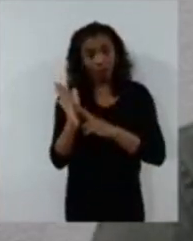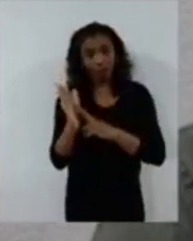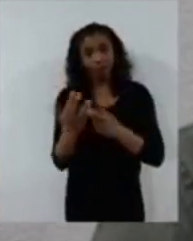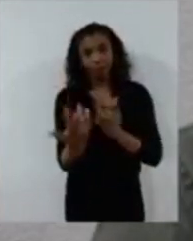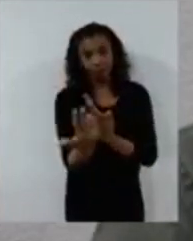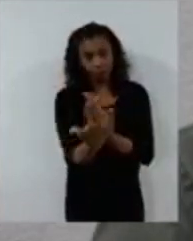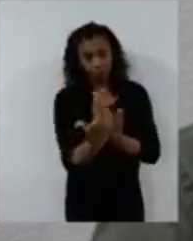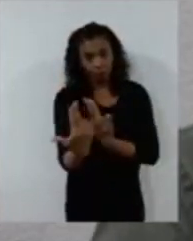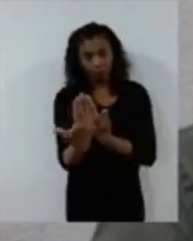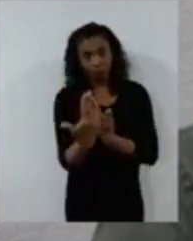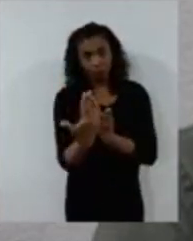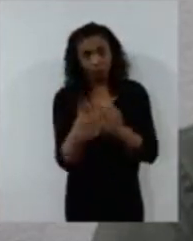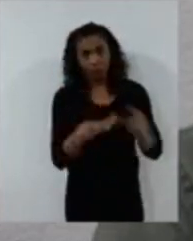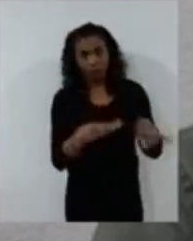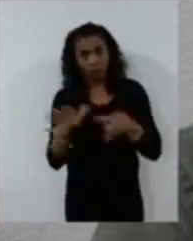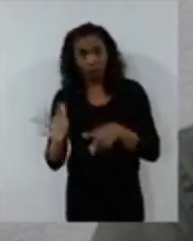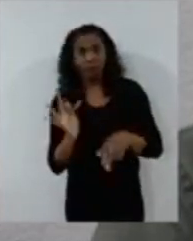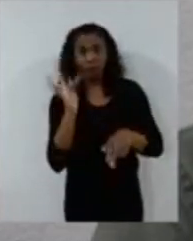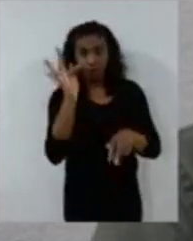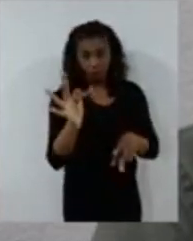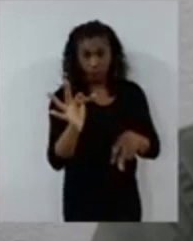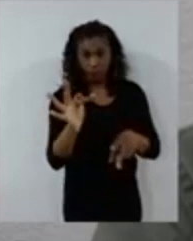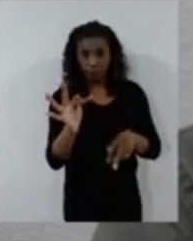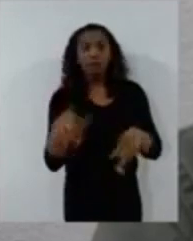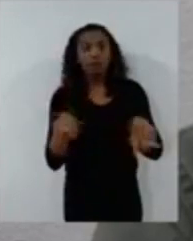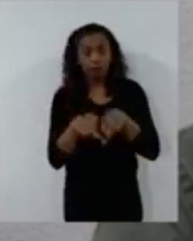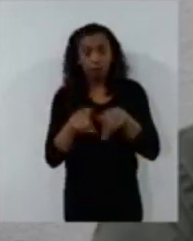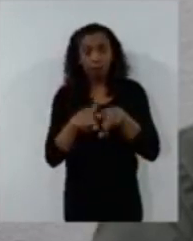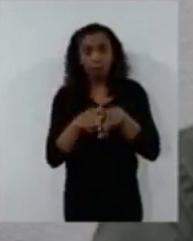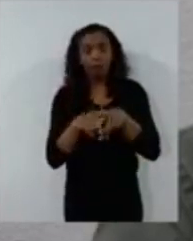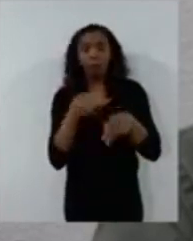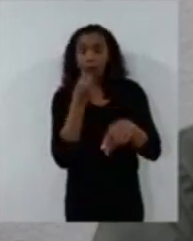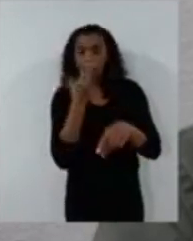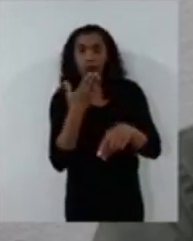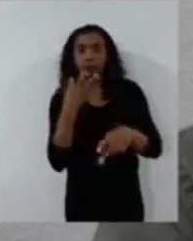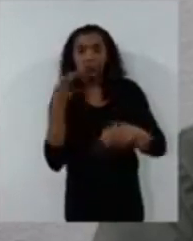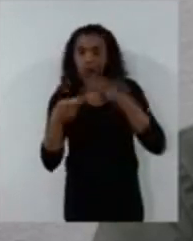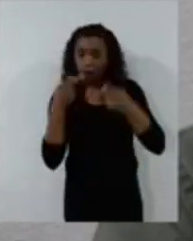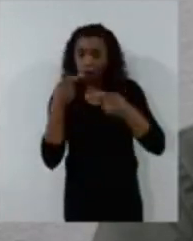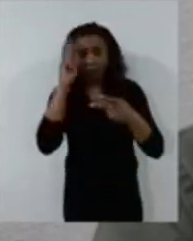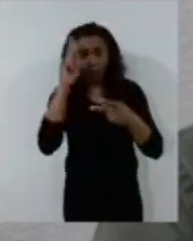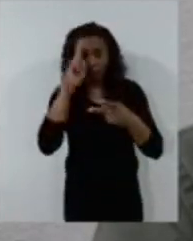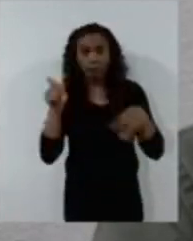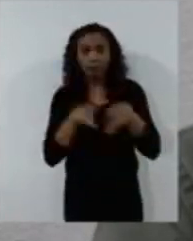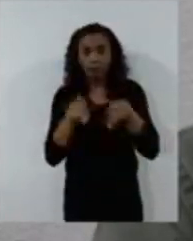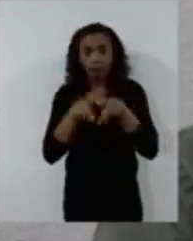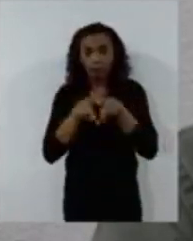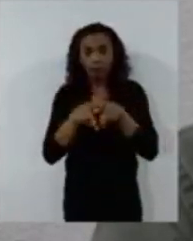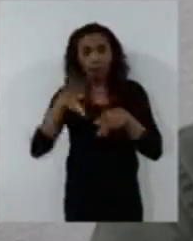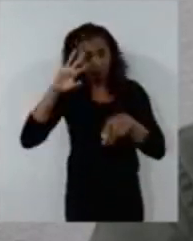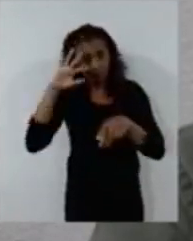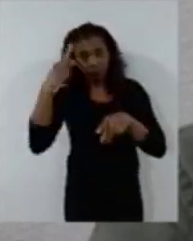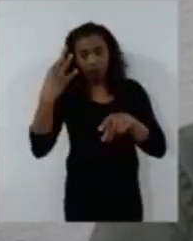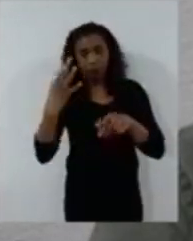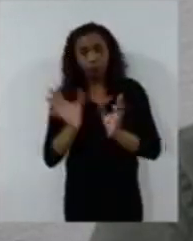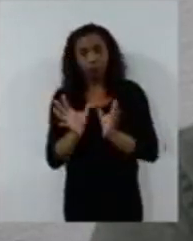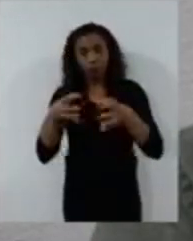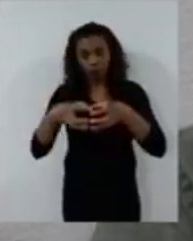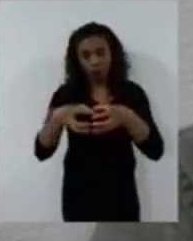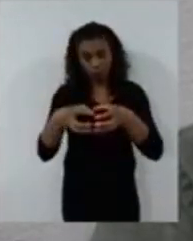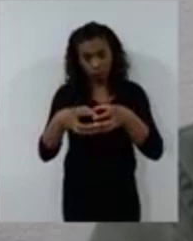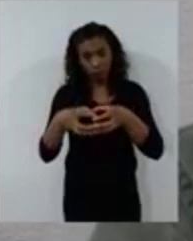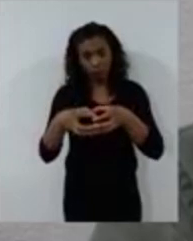semana seguinte. Vale a pena dizer e lembrar, as decisões do comitê gestor, ela